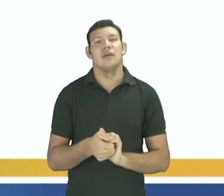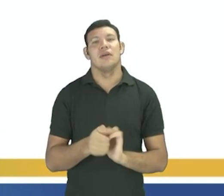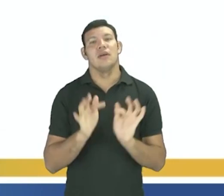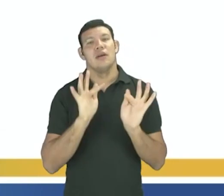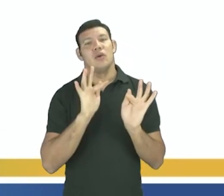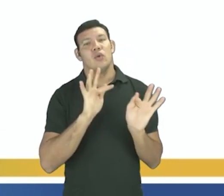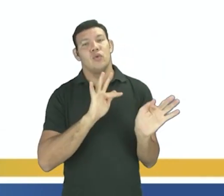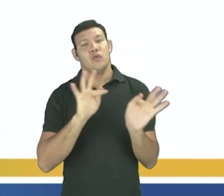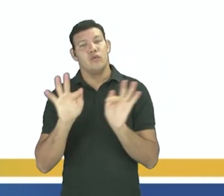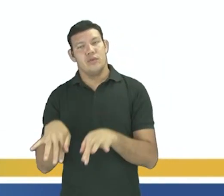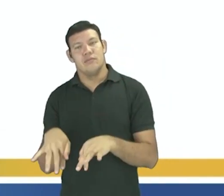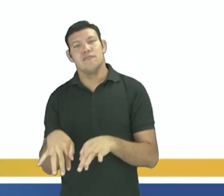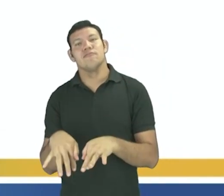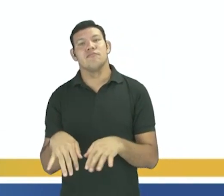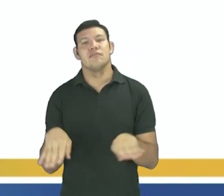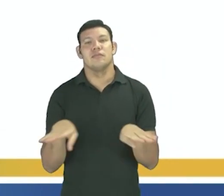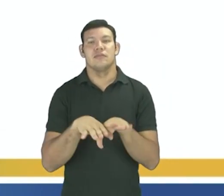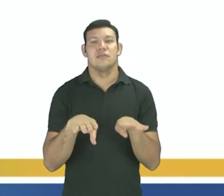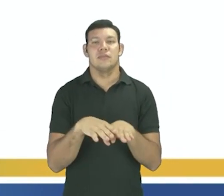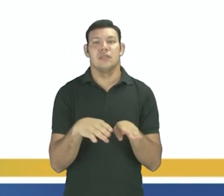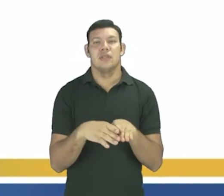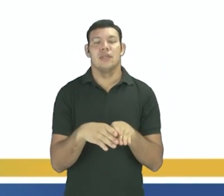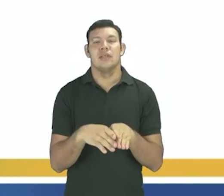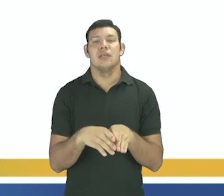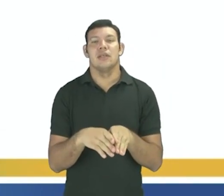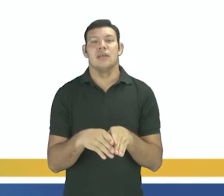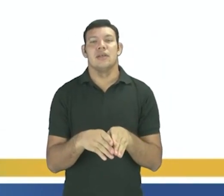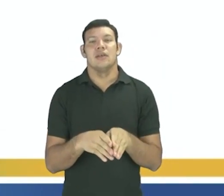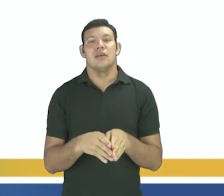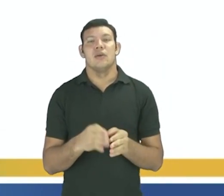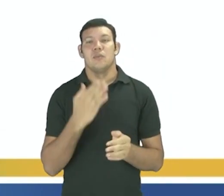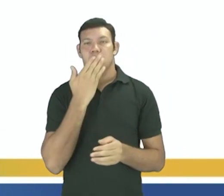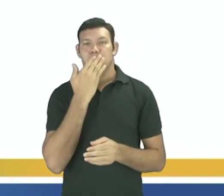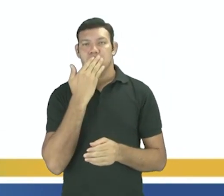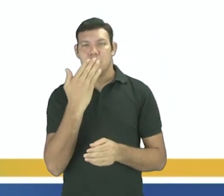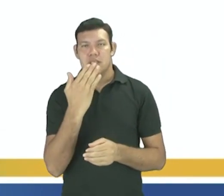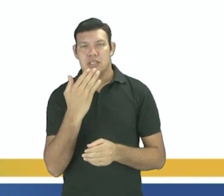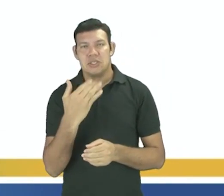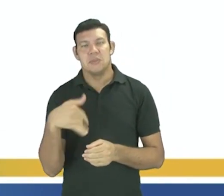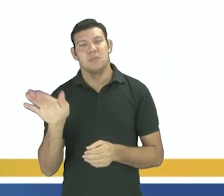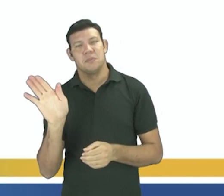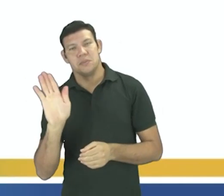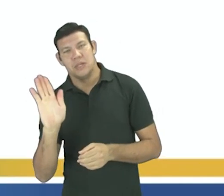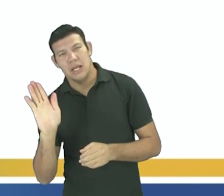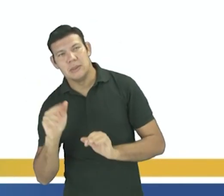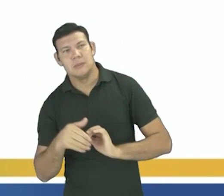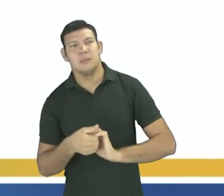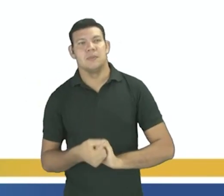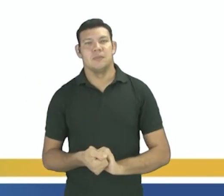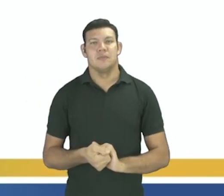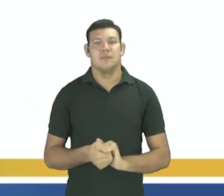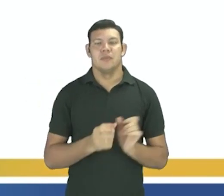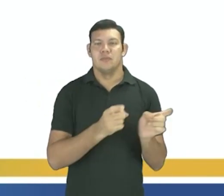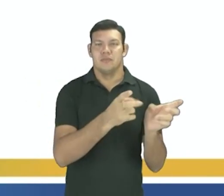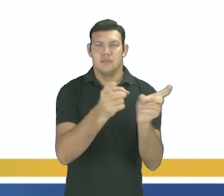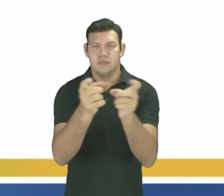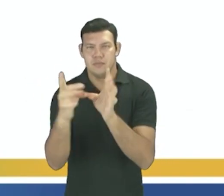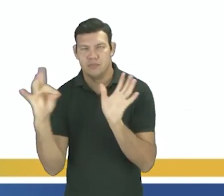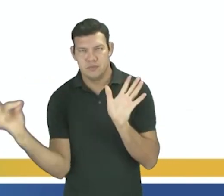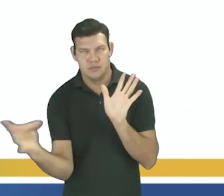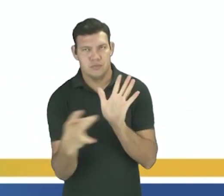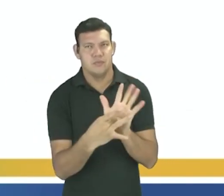que é muito importante ter bem claro numa carta, seja aberta ou seja pessoal, comercial ou